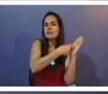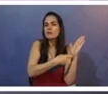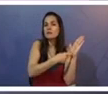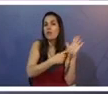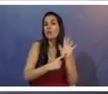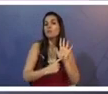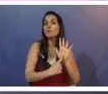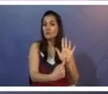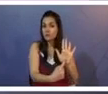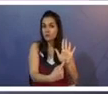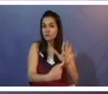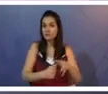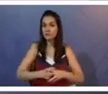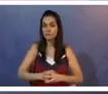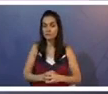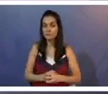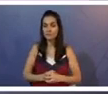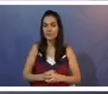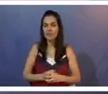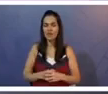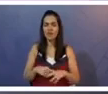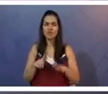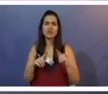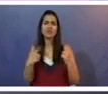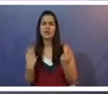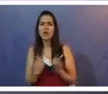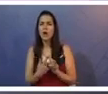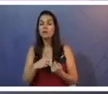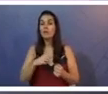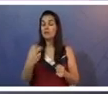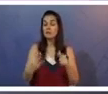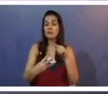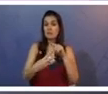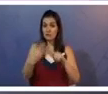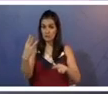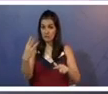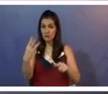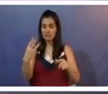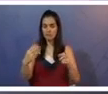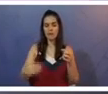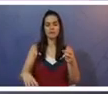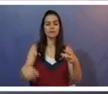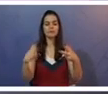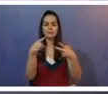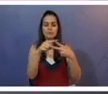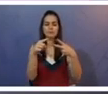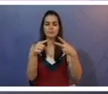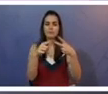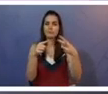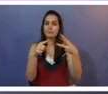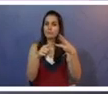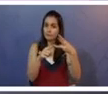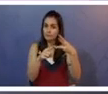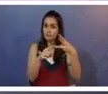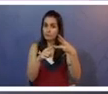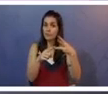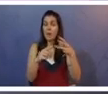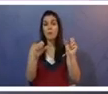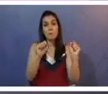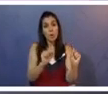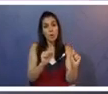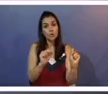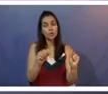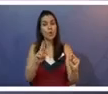apresentada. Em geral, ela se organiza em 3 partes, que podem ou não corresponder a